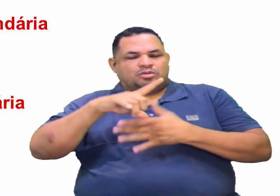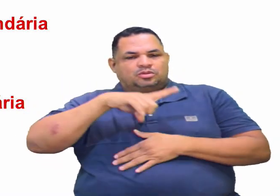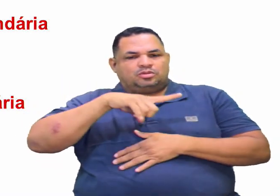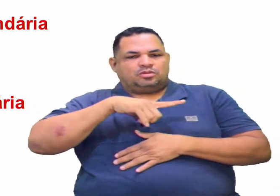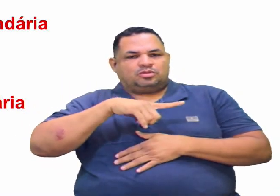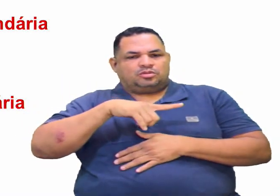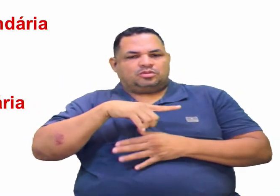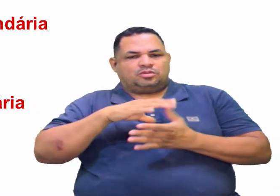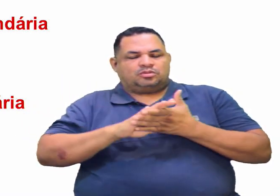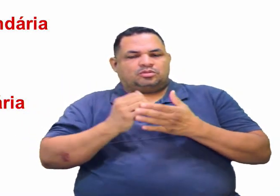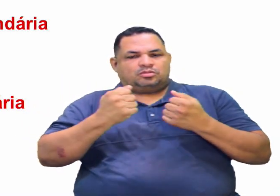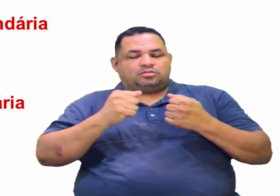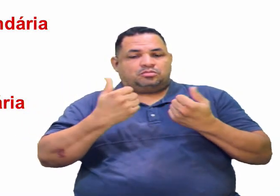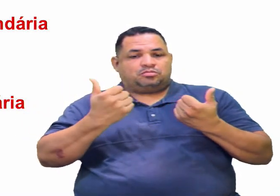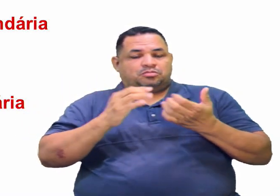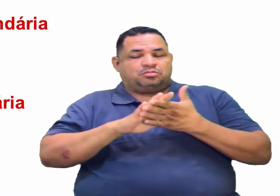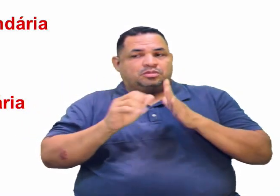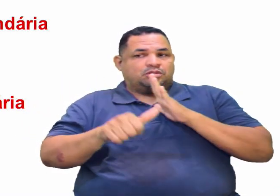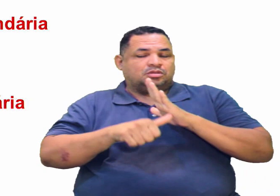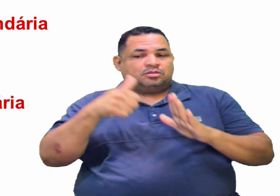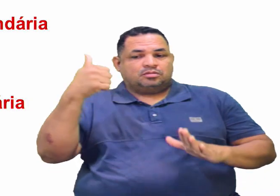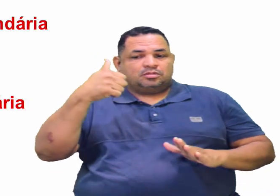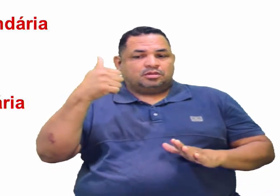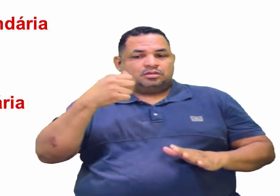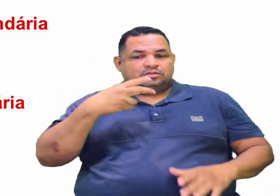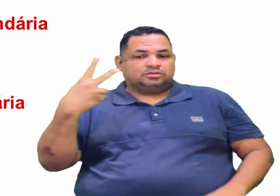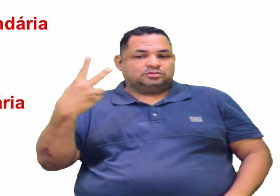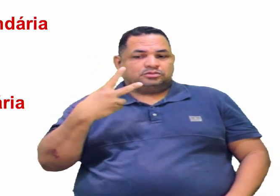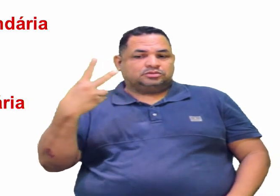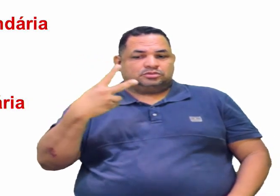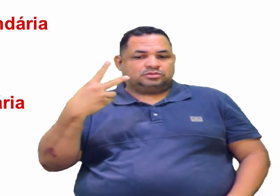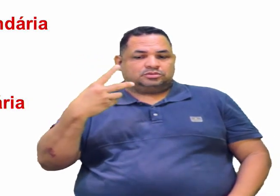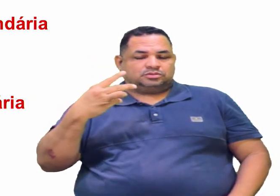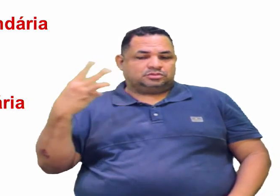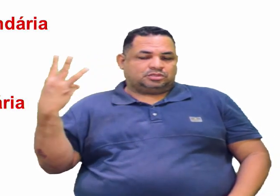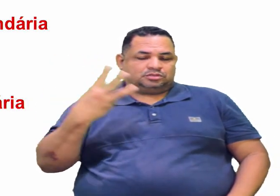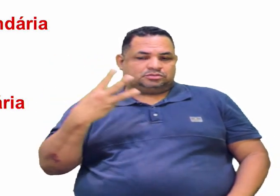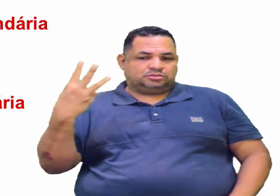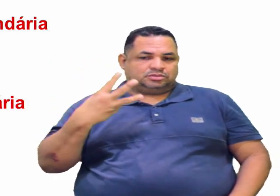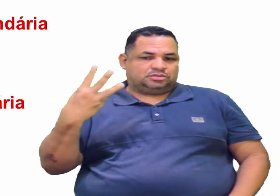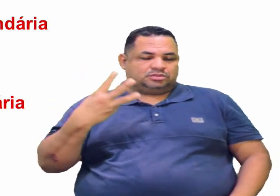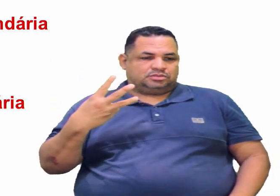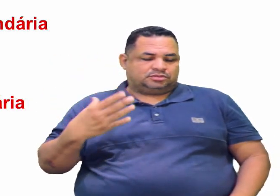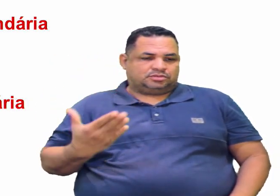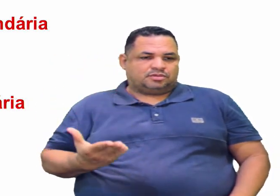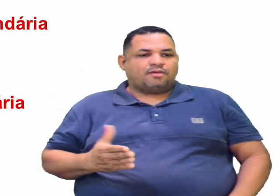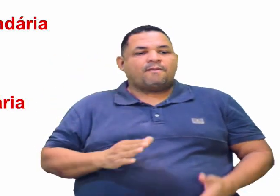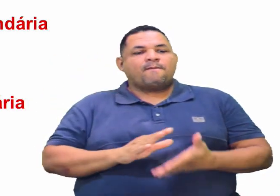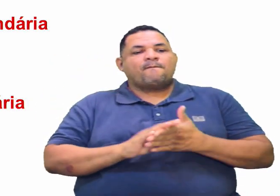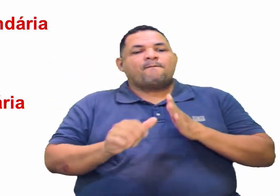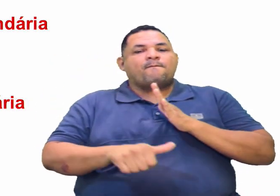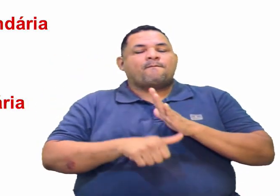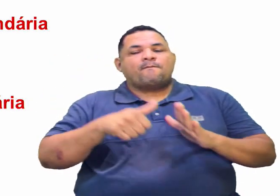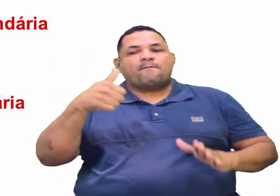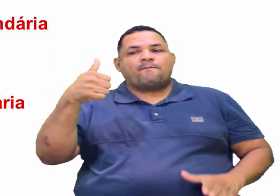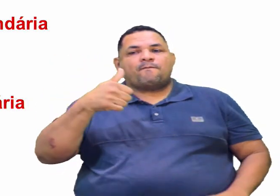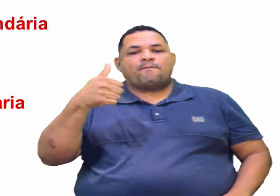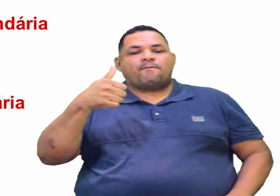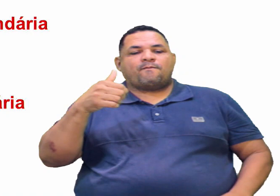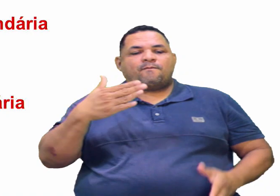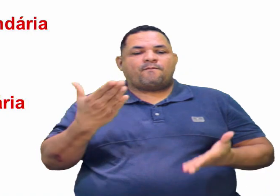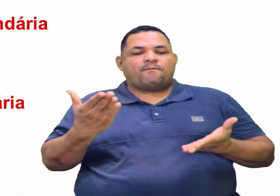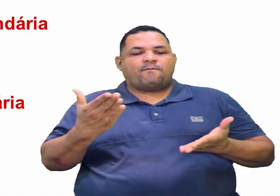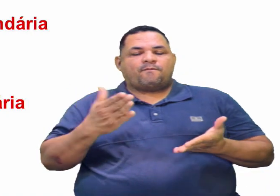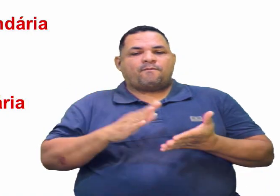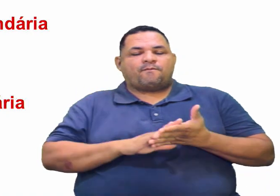temos aminas que podem ser primárias, secundárias e terciárias. Aminas primárias são